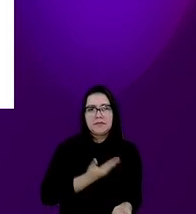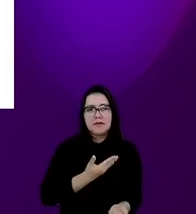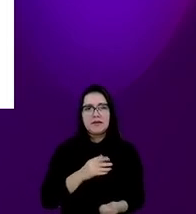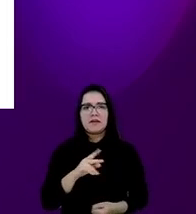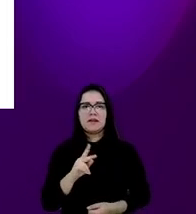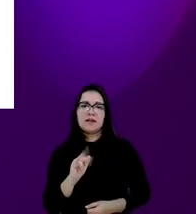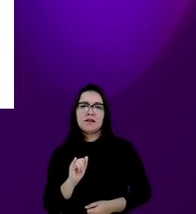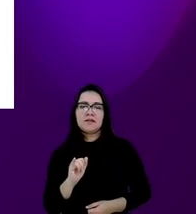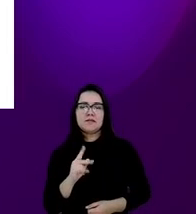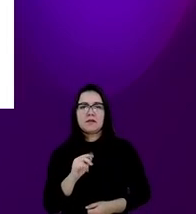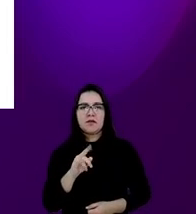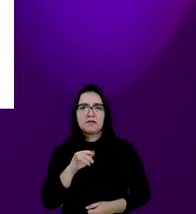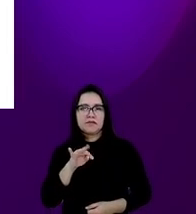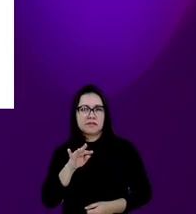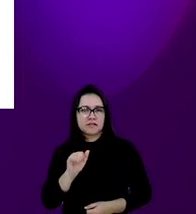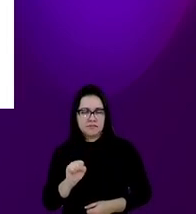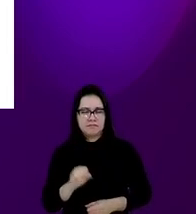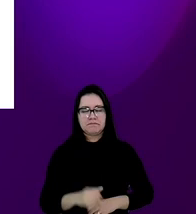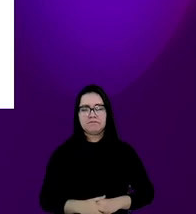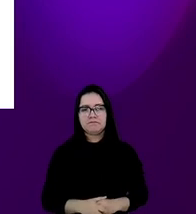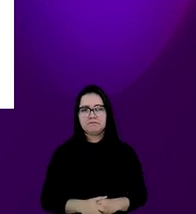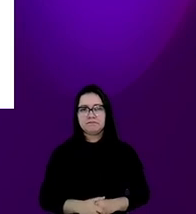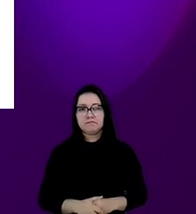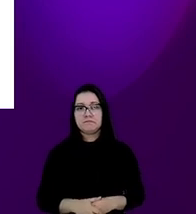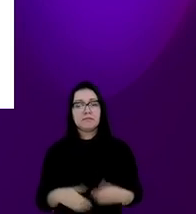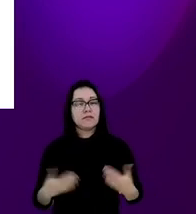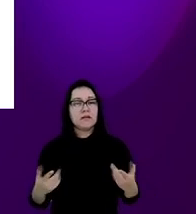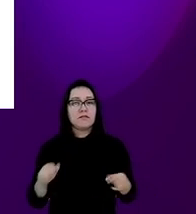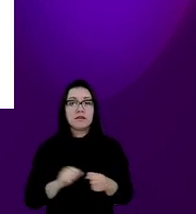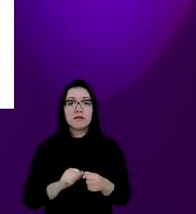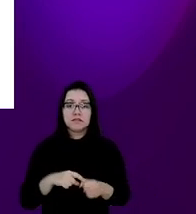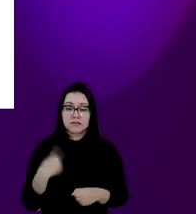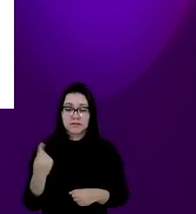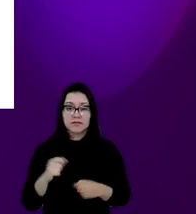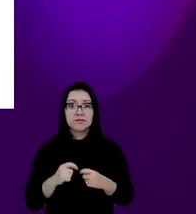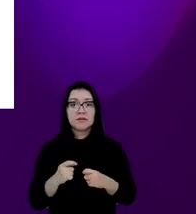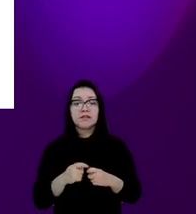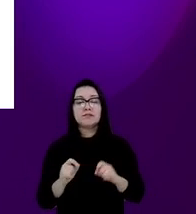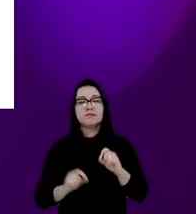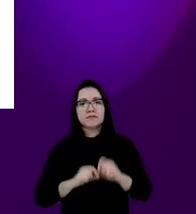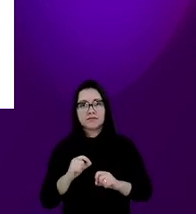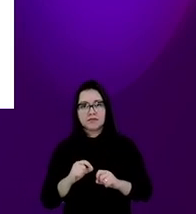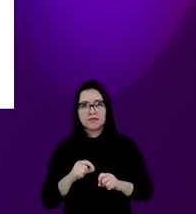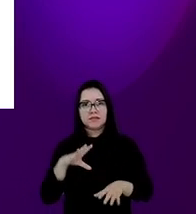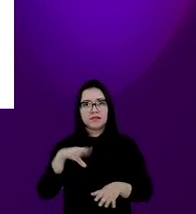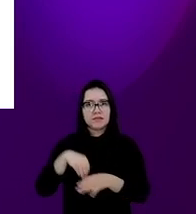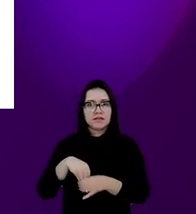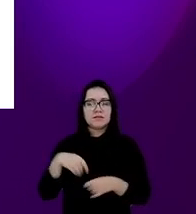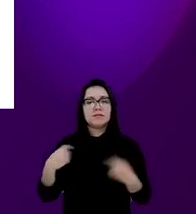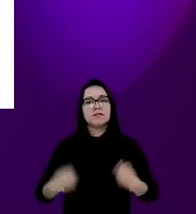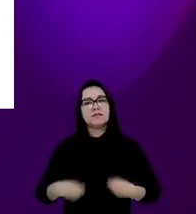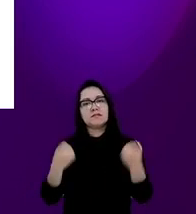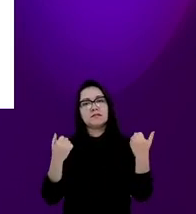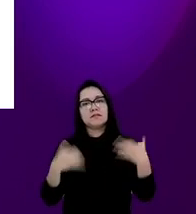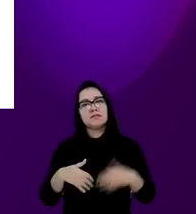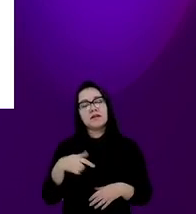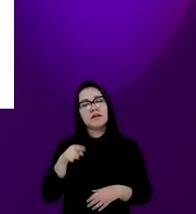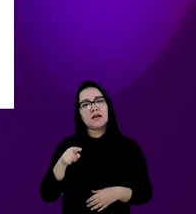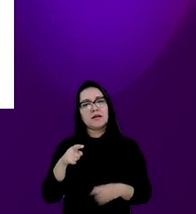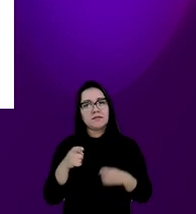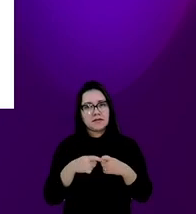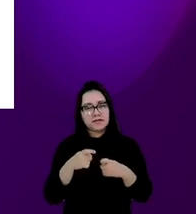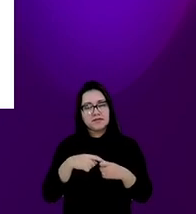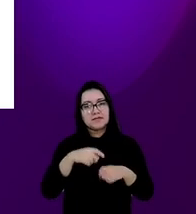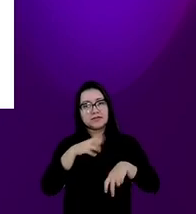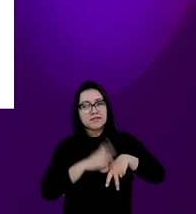pacientes. E o que nós temos que fazer como médicos? Dentro do centro, nós temos que determinar se o paciente tem ou não tem